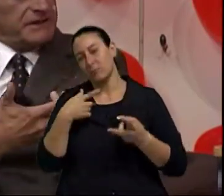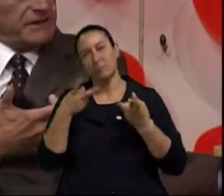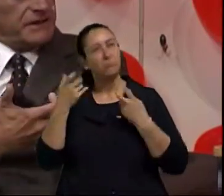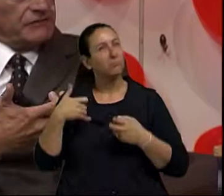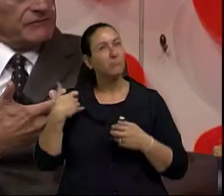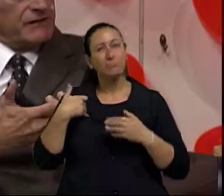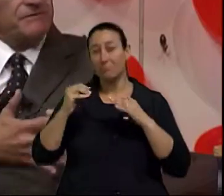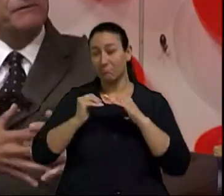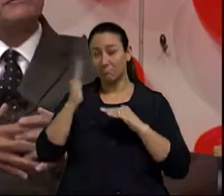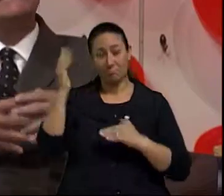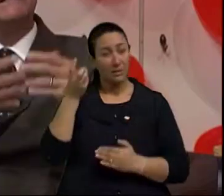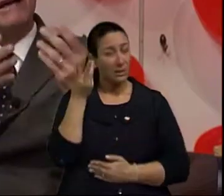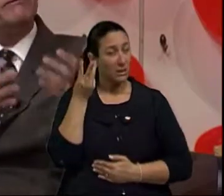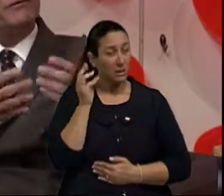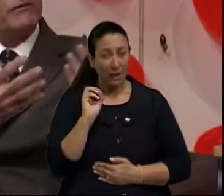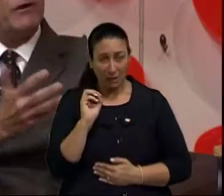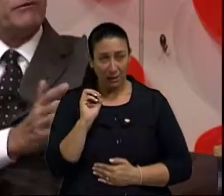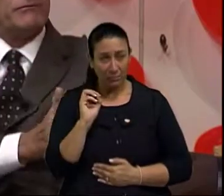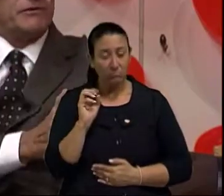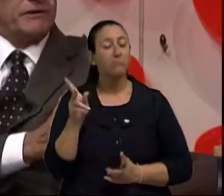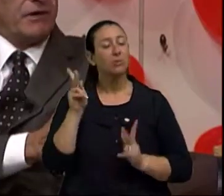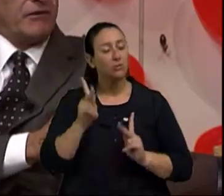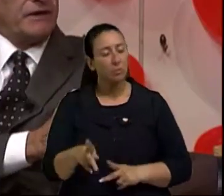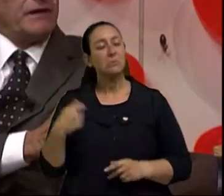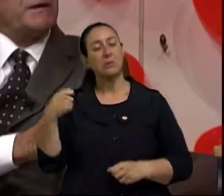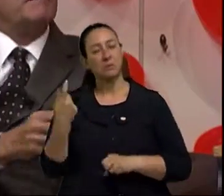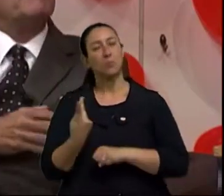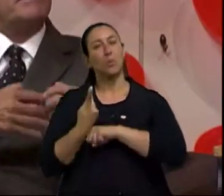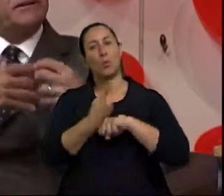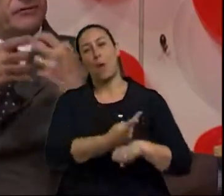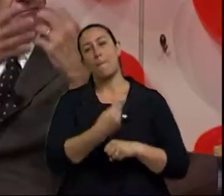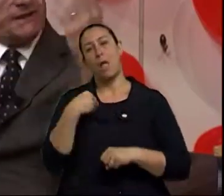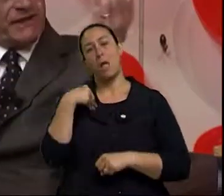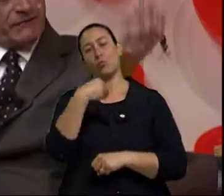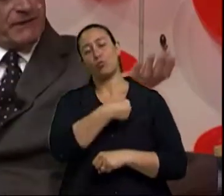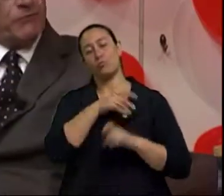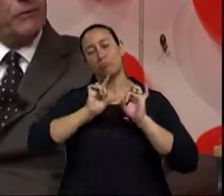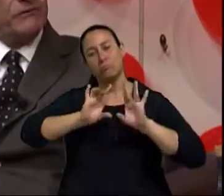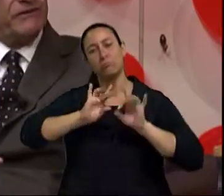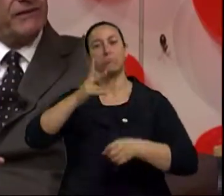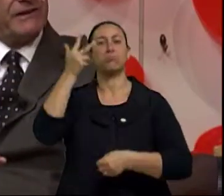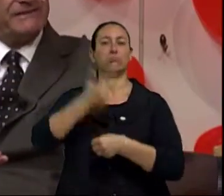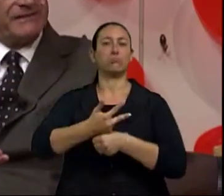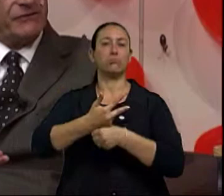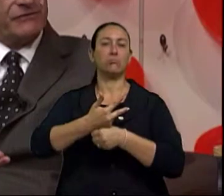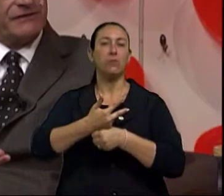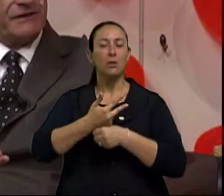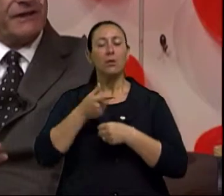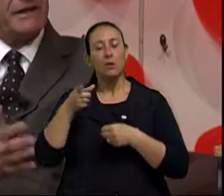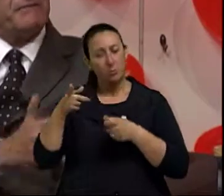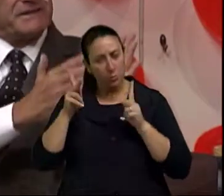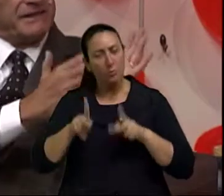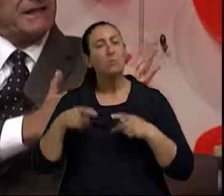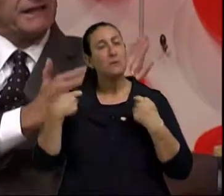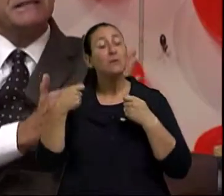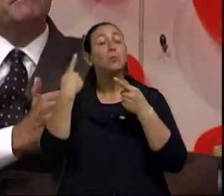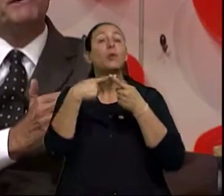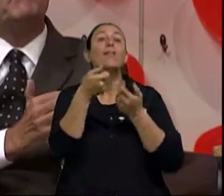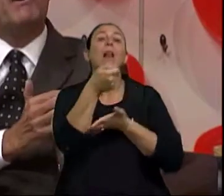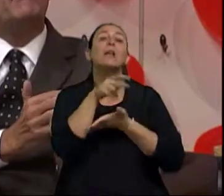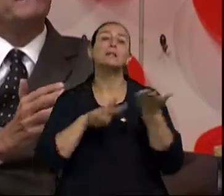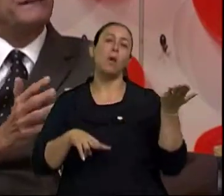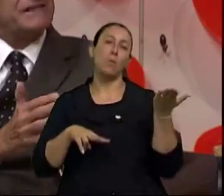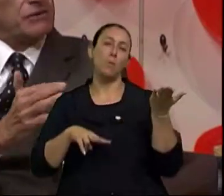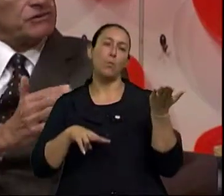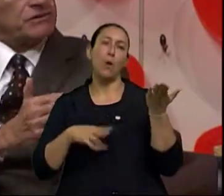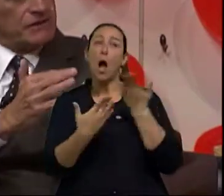dos 30 anos, as pessoas já devem procurar um profissional para se submeter a uma boa de uma avaliação e, a partir dali,